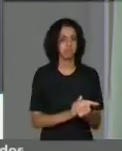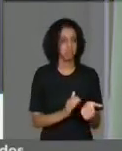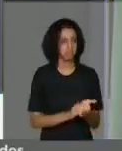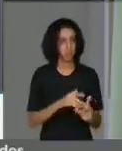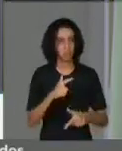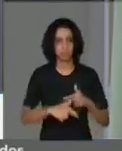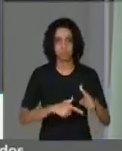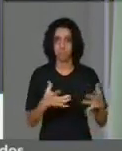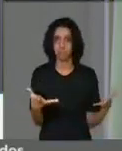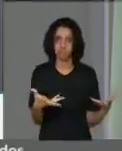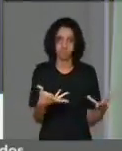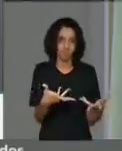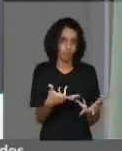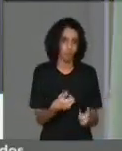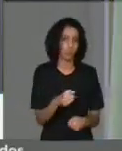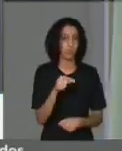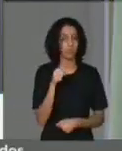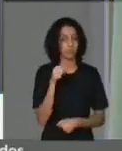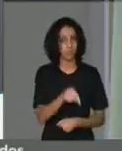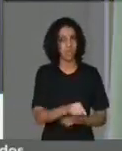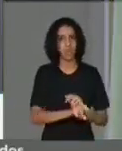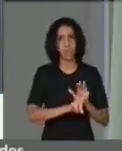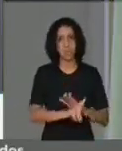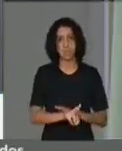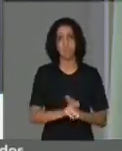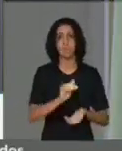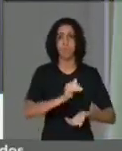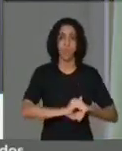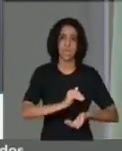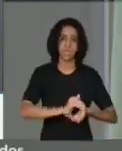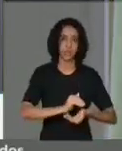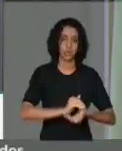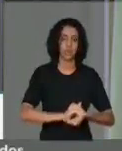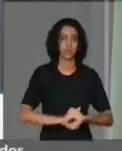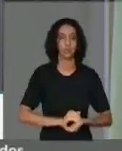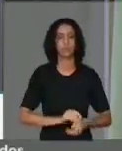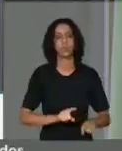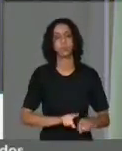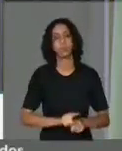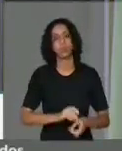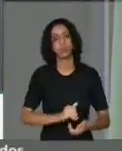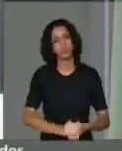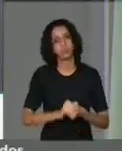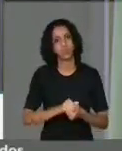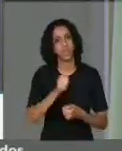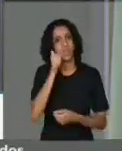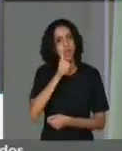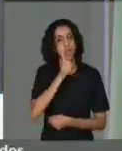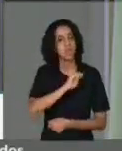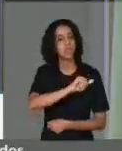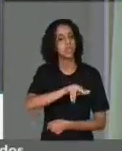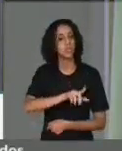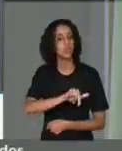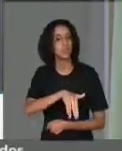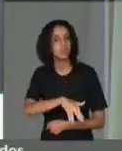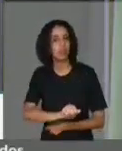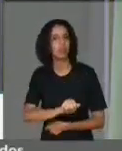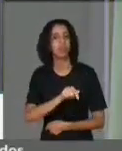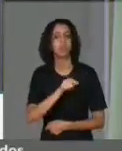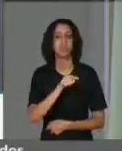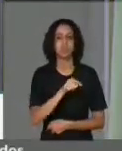excelente trabalho que vem desenvolvendo à frente da Fundacentro. Cumprimento a senhora Juliana Carreiro